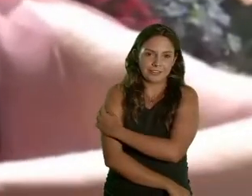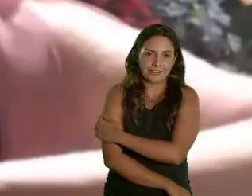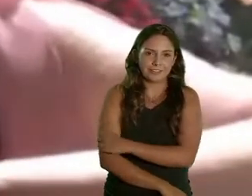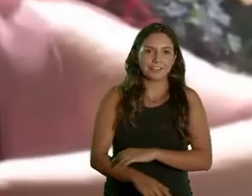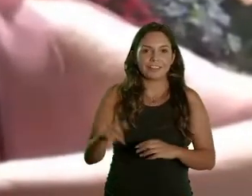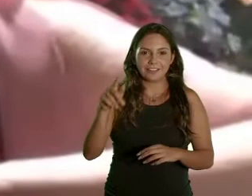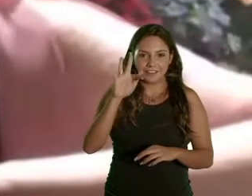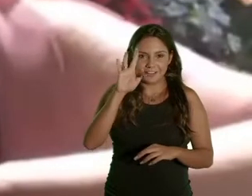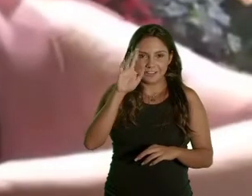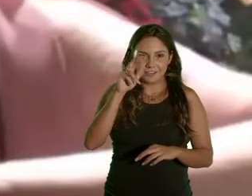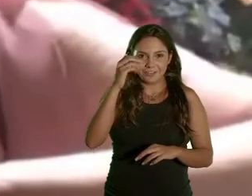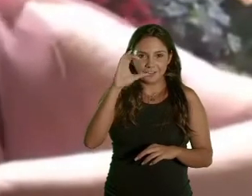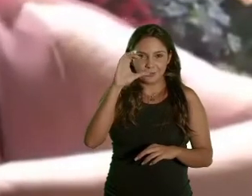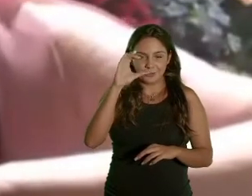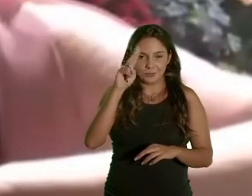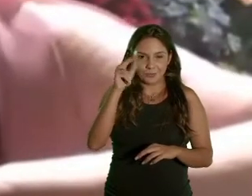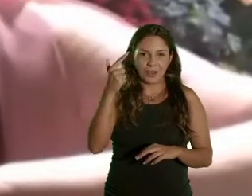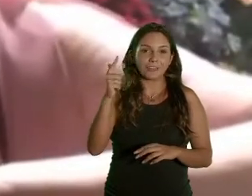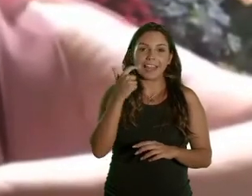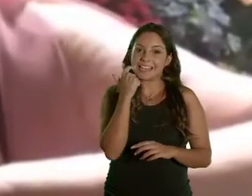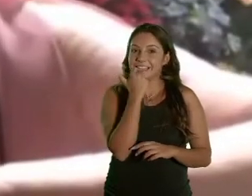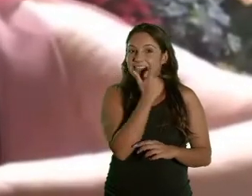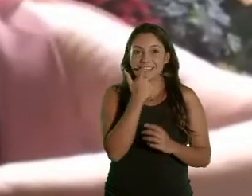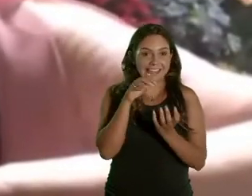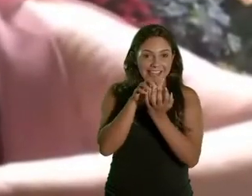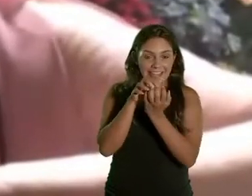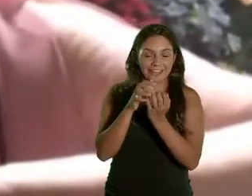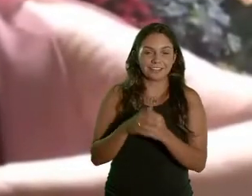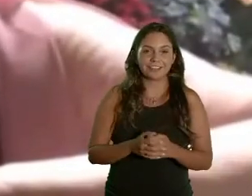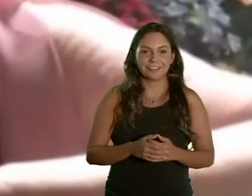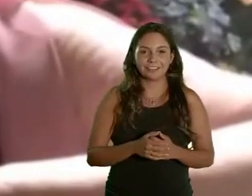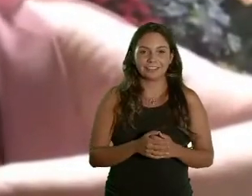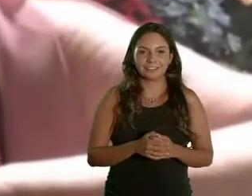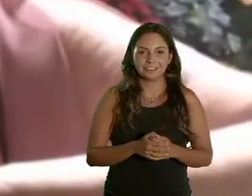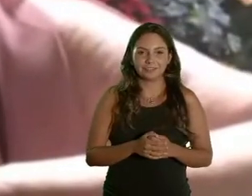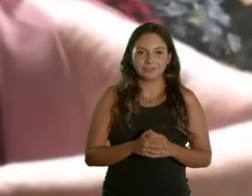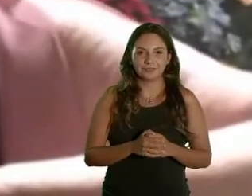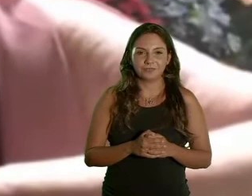boca, chamava François. Aí eles falaram assim, agora você vai desafiar com o François.